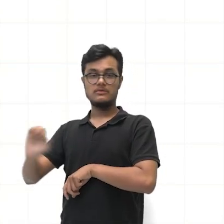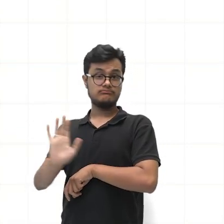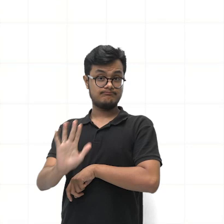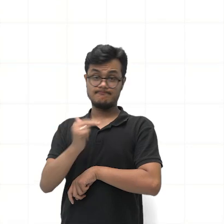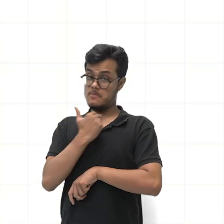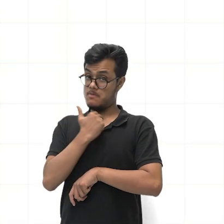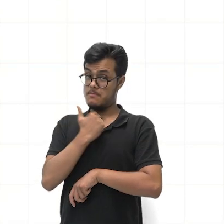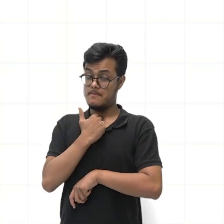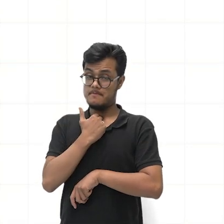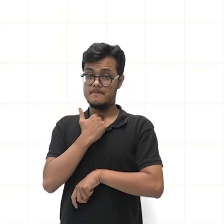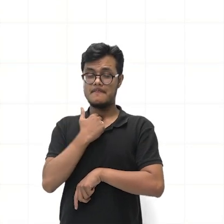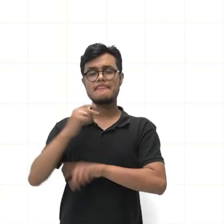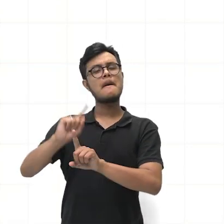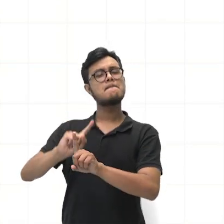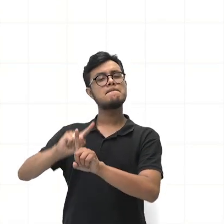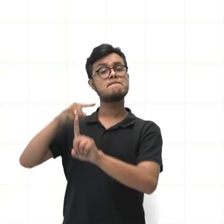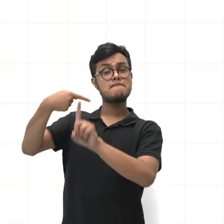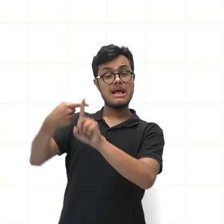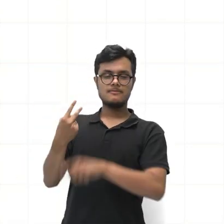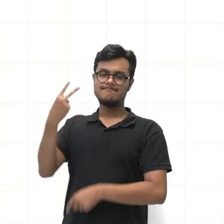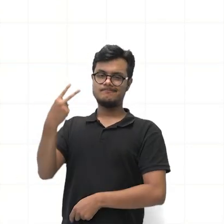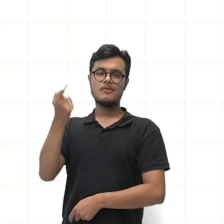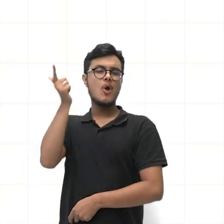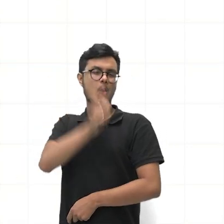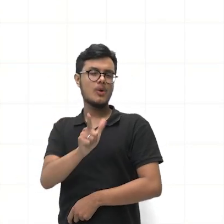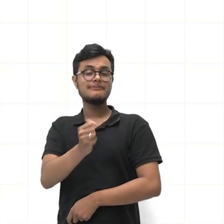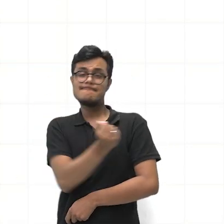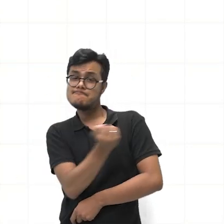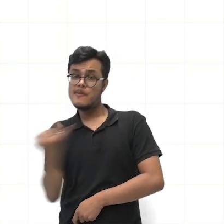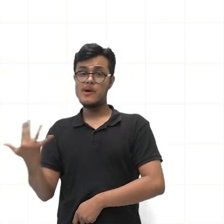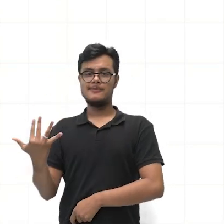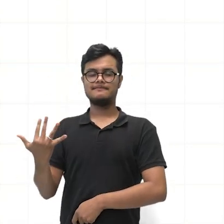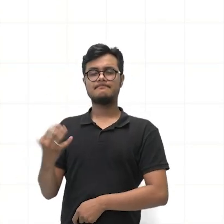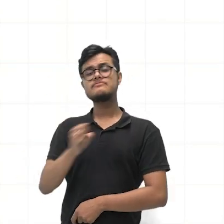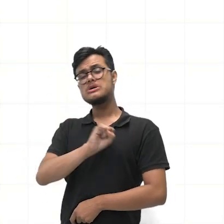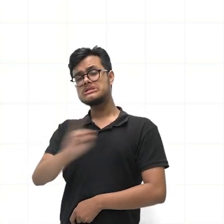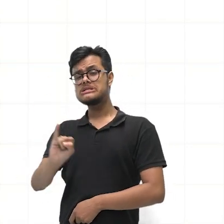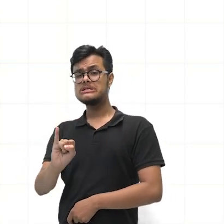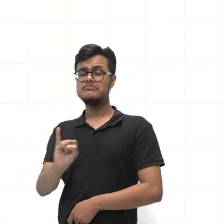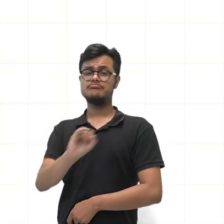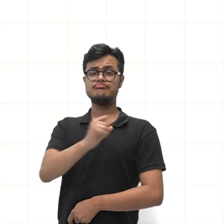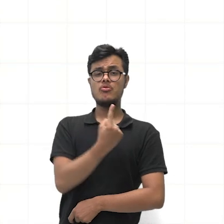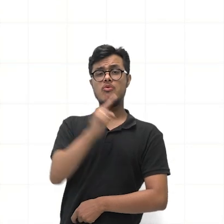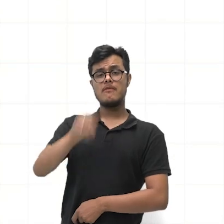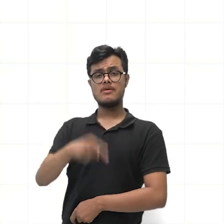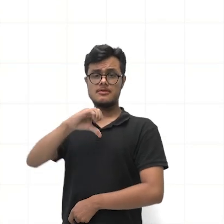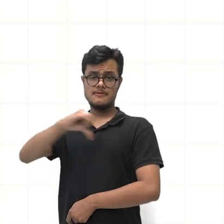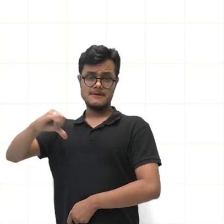Não posso considerar plural se não passar de